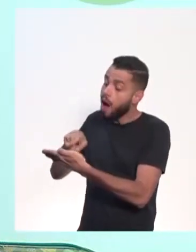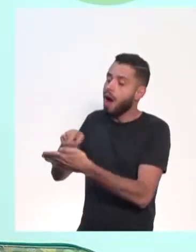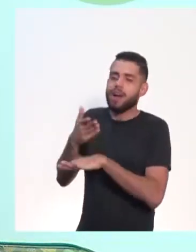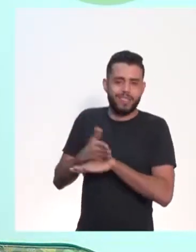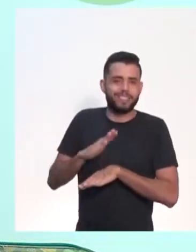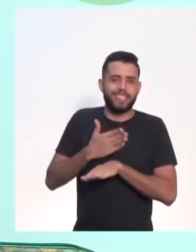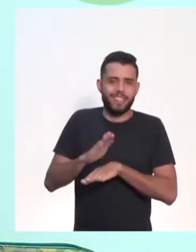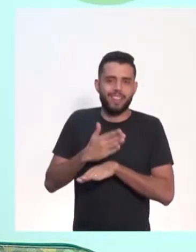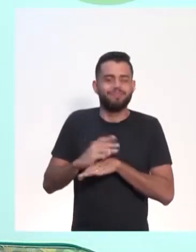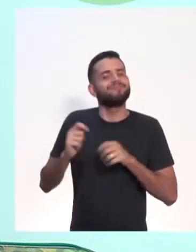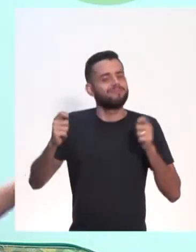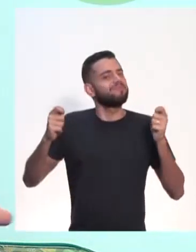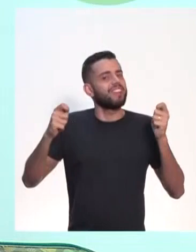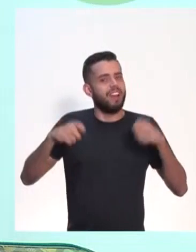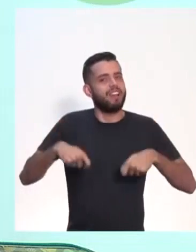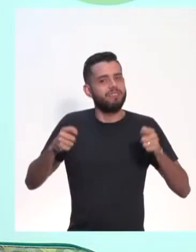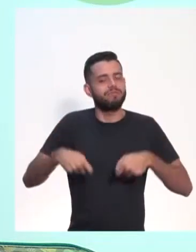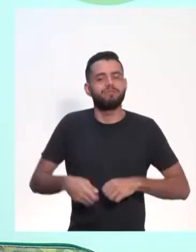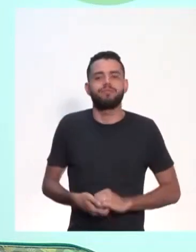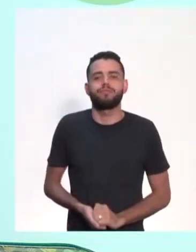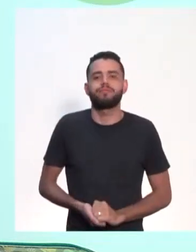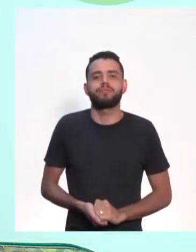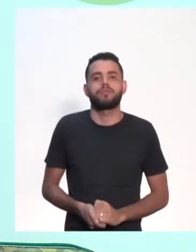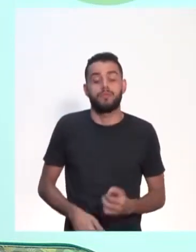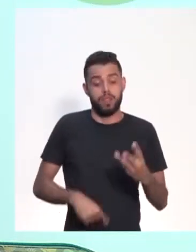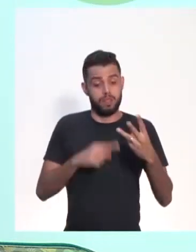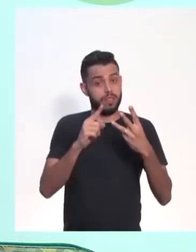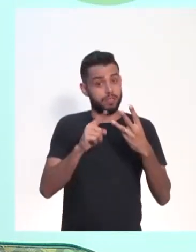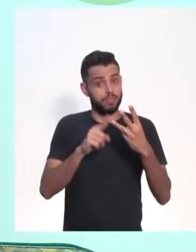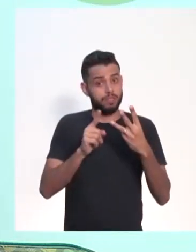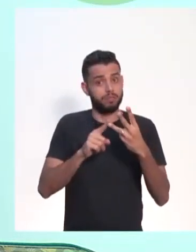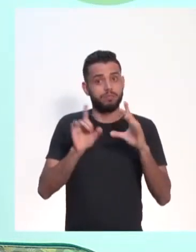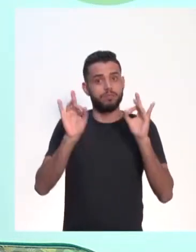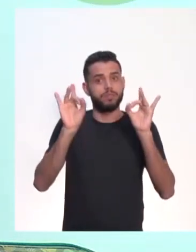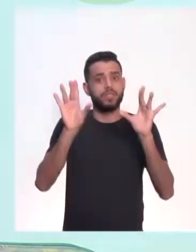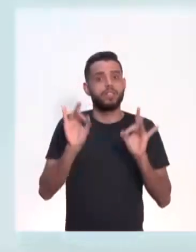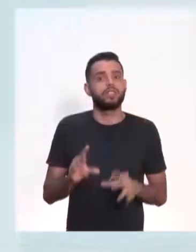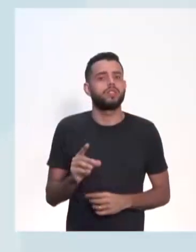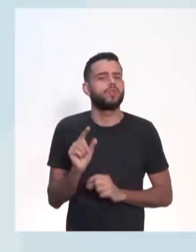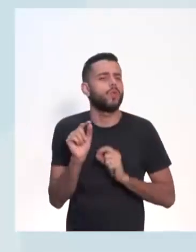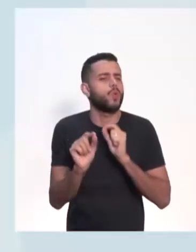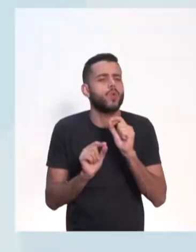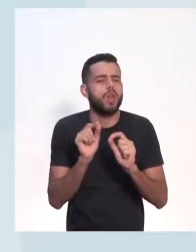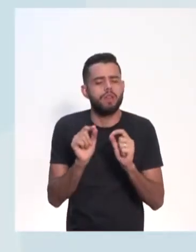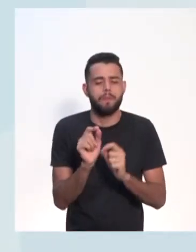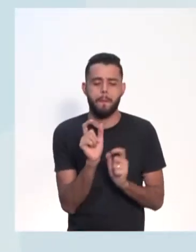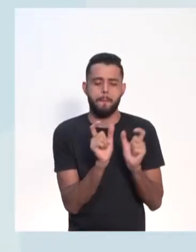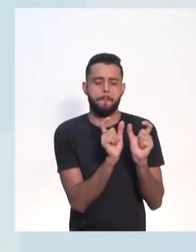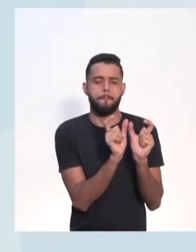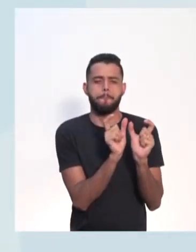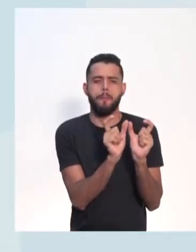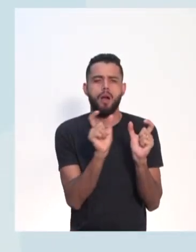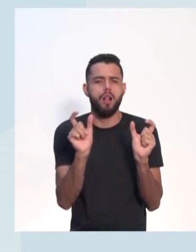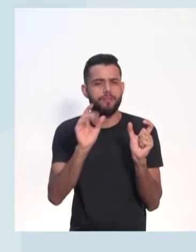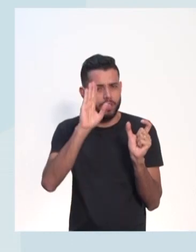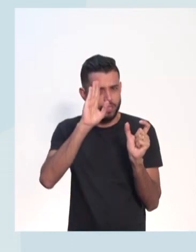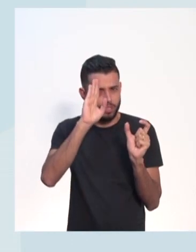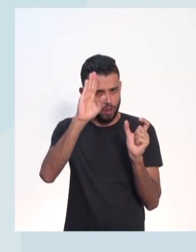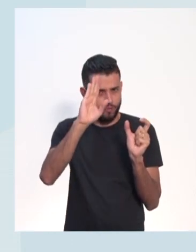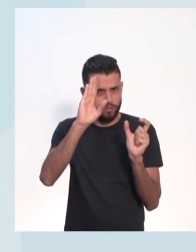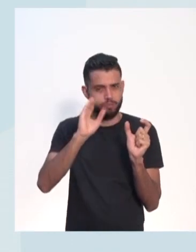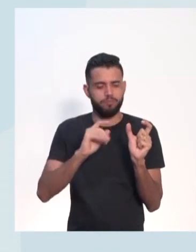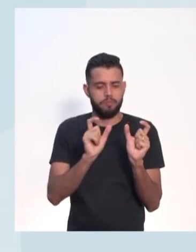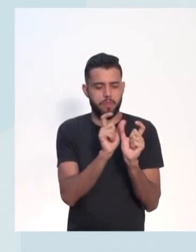aprender. Outra técnica que a gente pode utilizar são as palavras-chave. A gente pensa